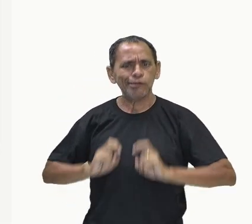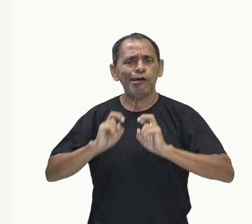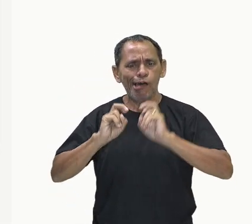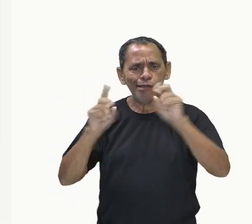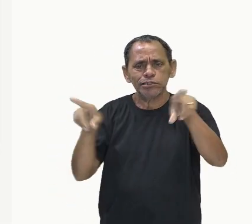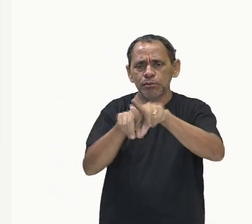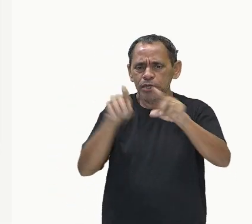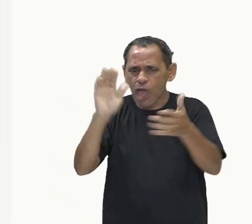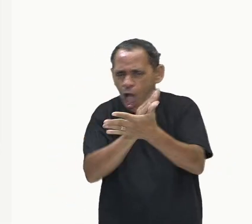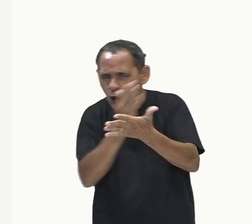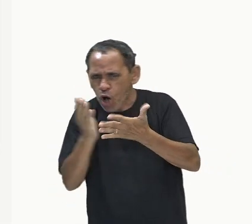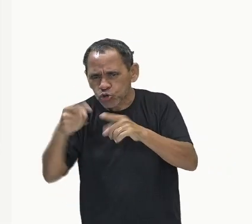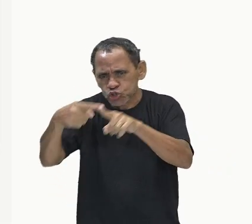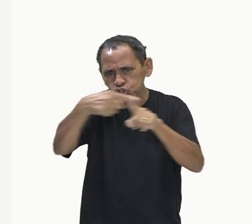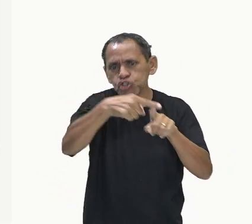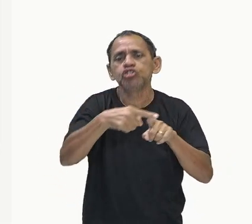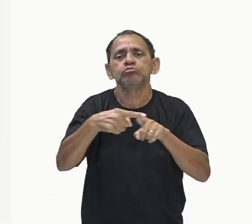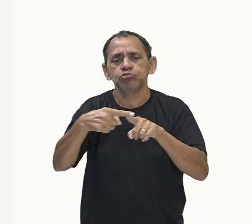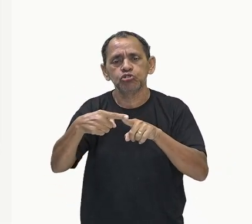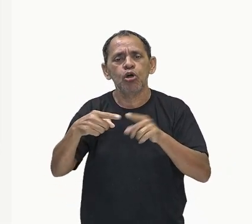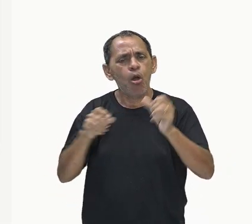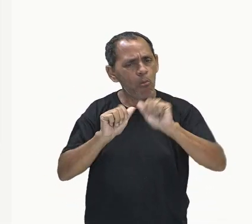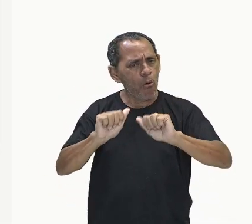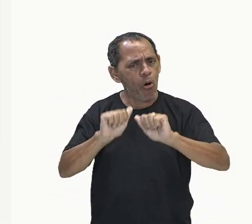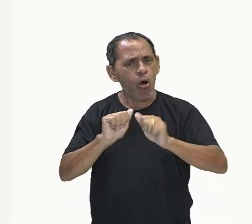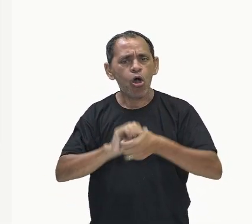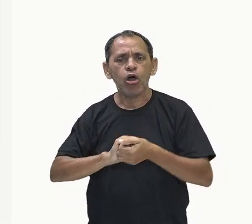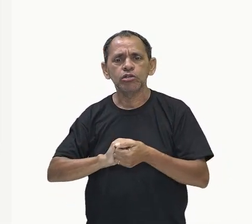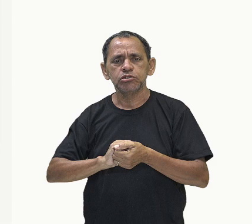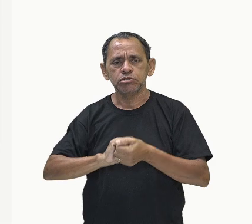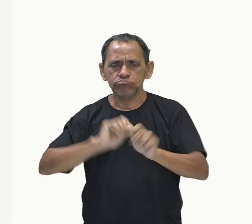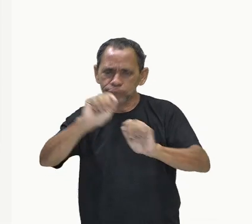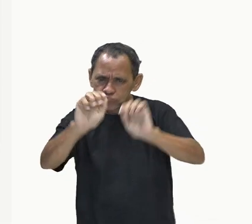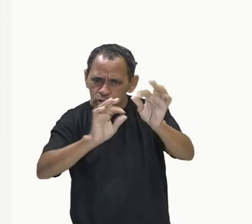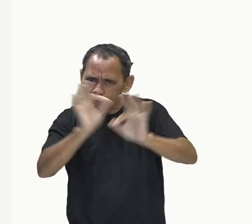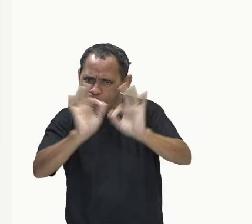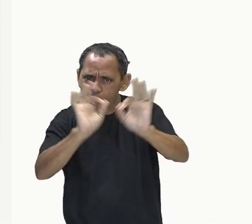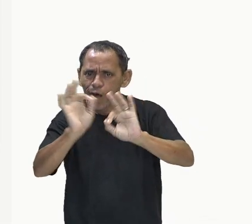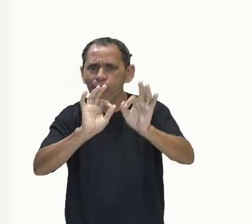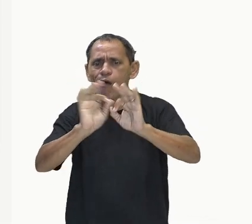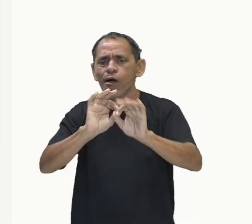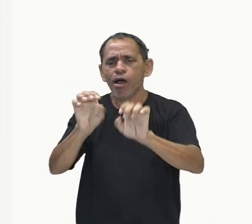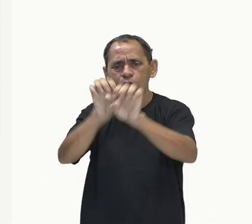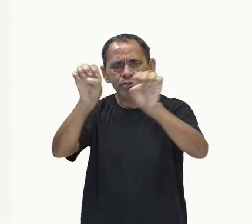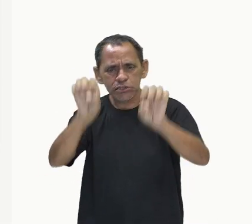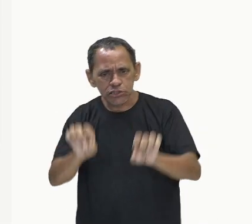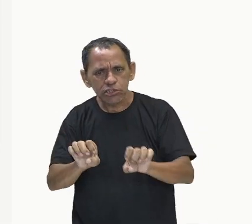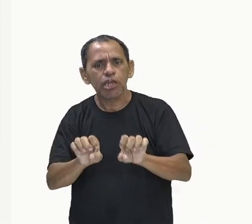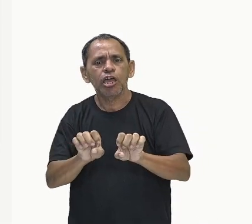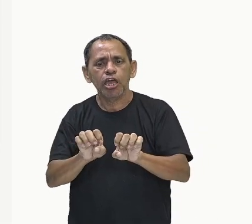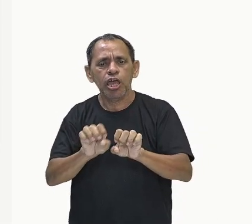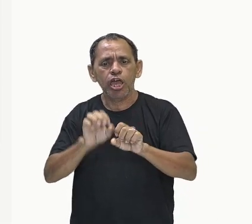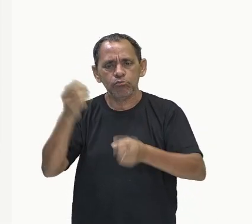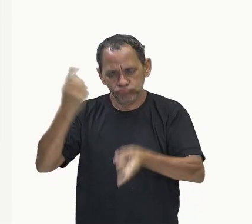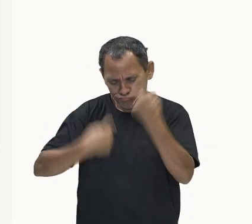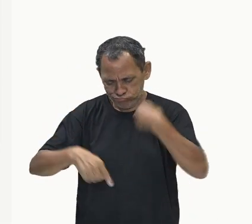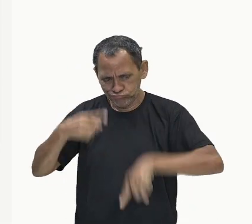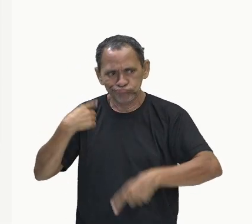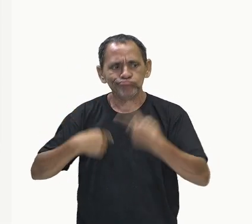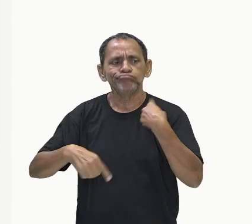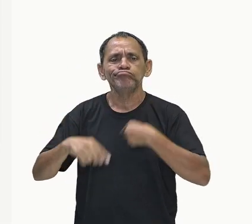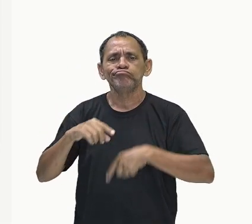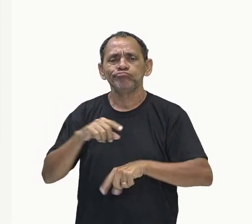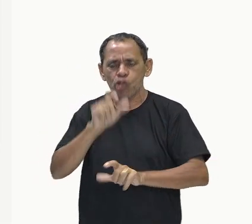com a terapia gênica, que visa manipular esse sistema imunológico do paciente